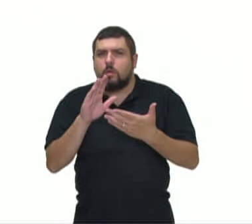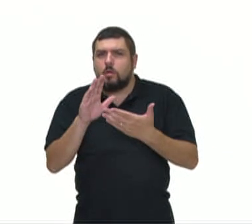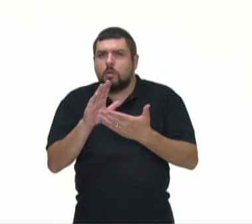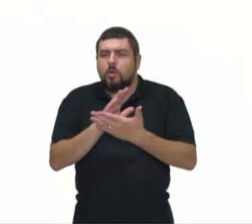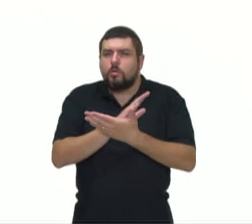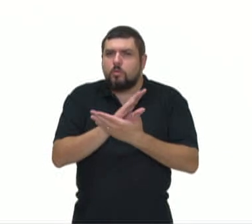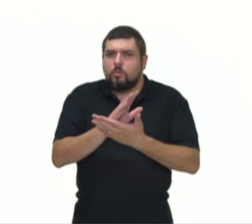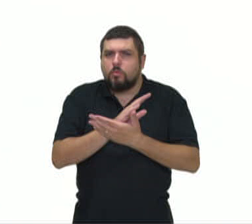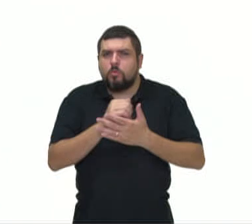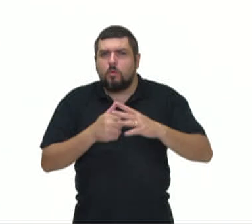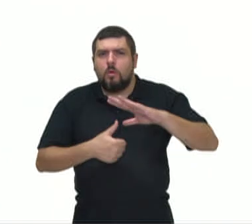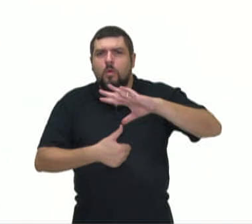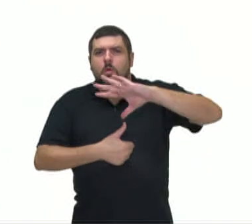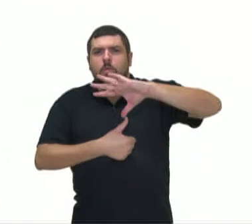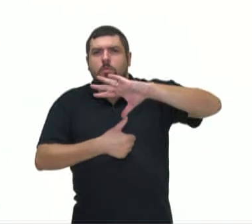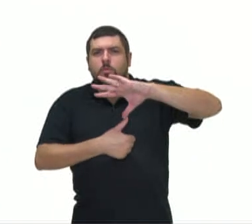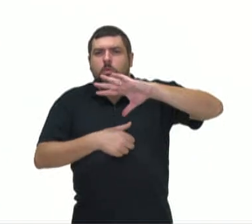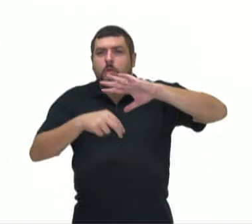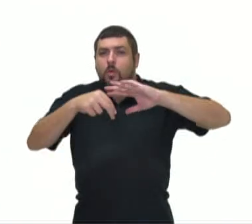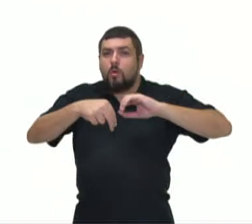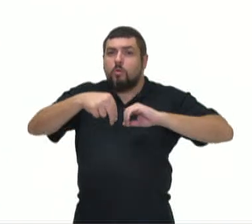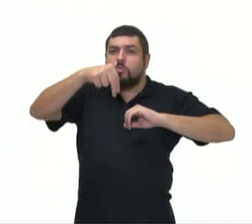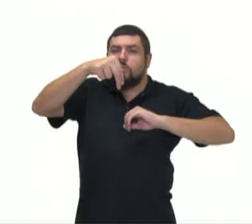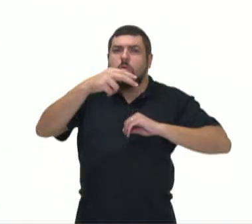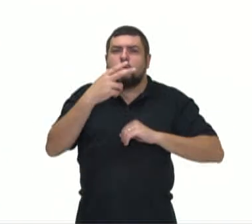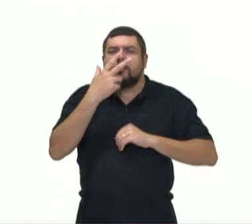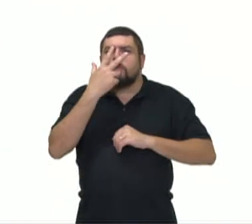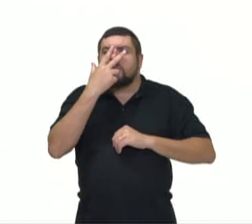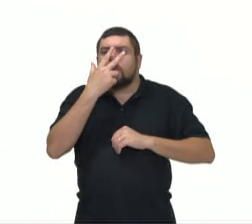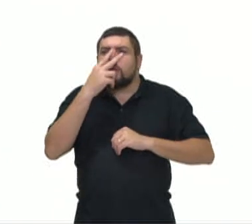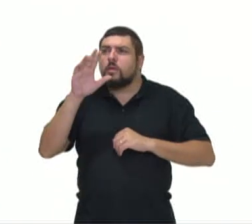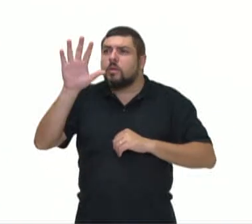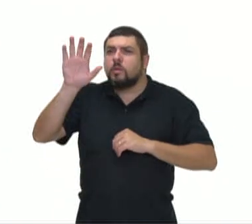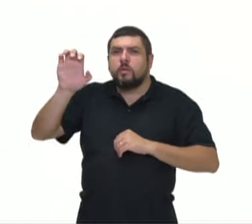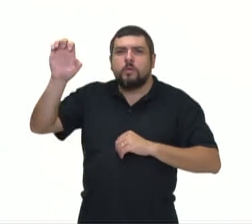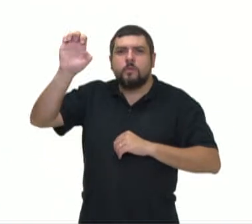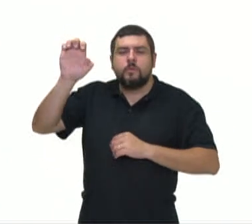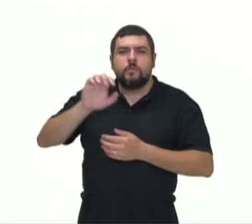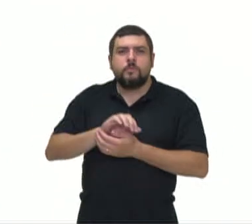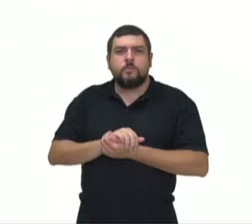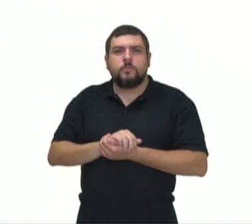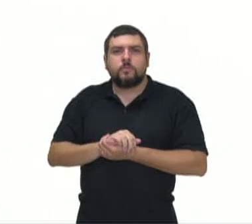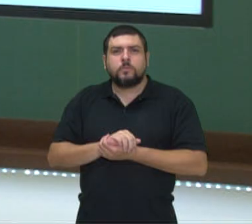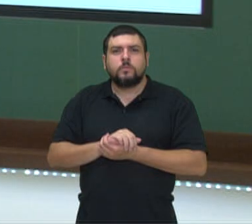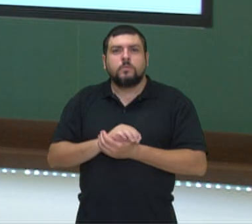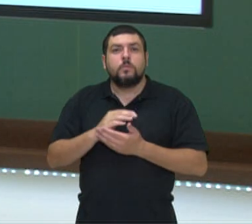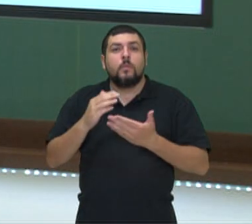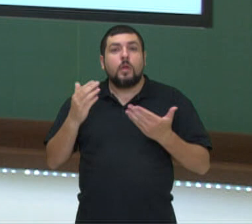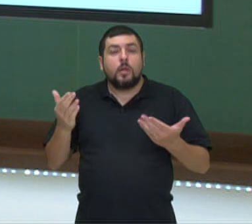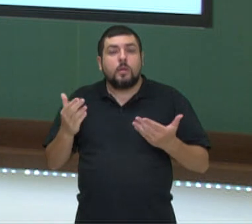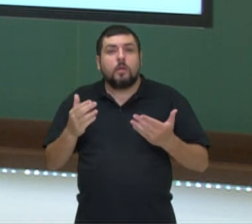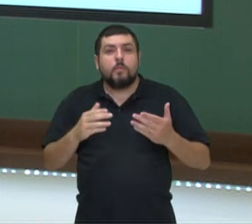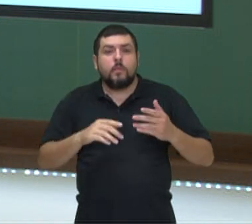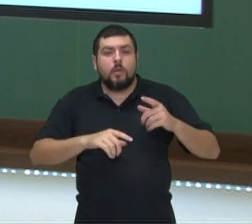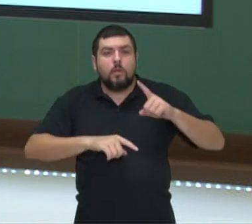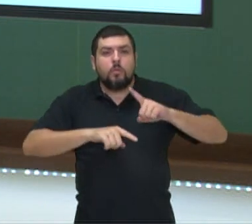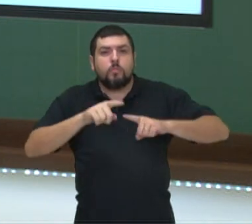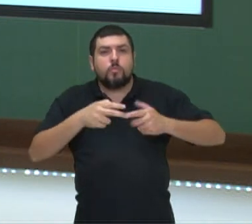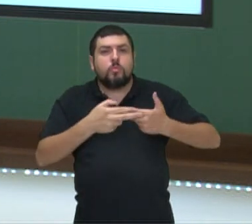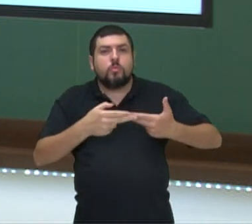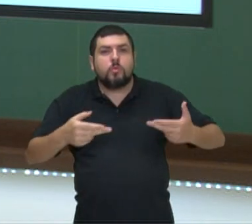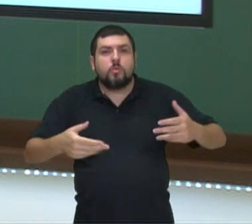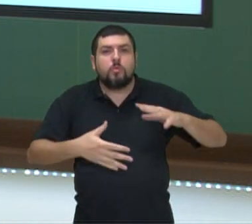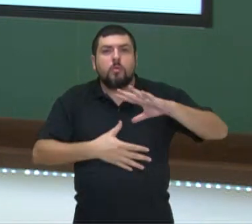mais ao norte, ele era similar ao europeu. Então não havia, né, os produtos tropicais, né,